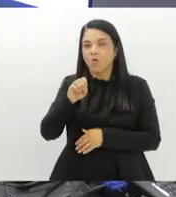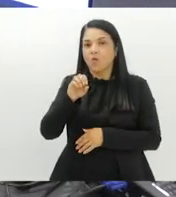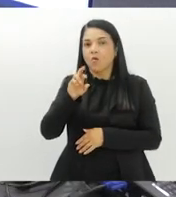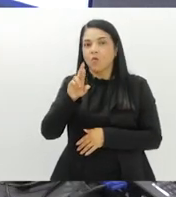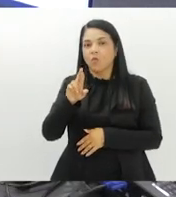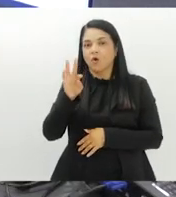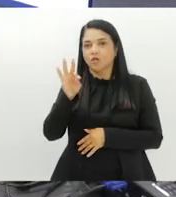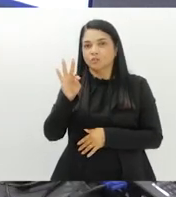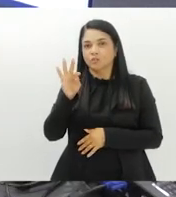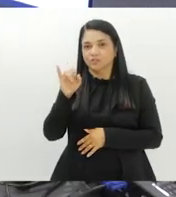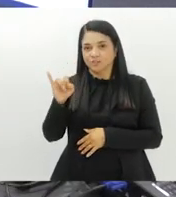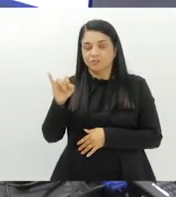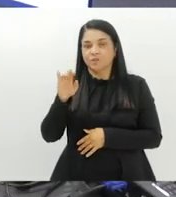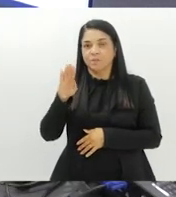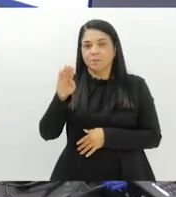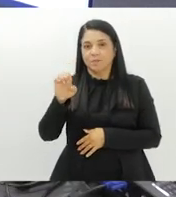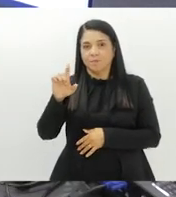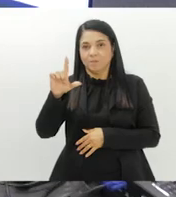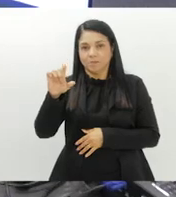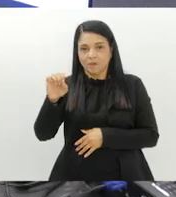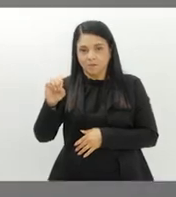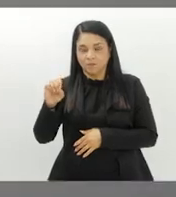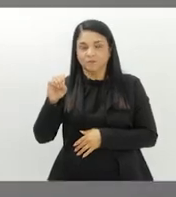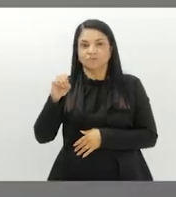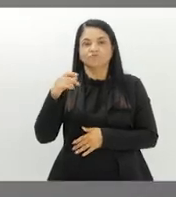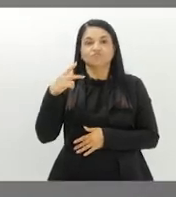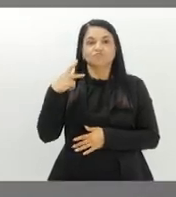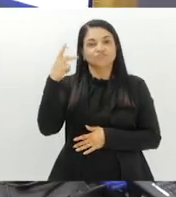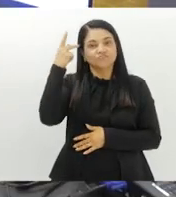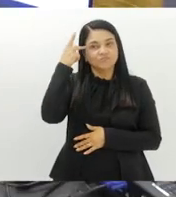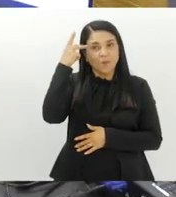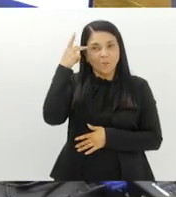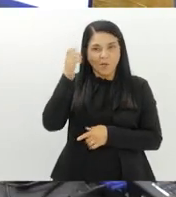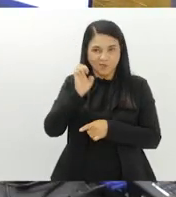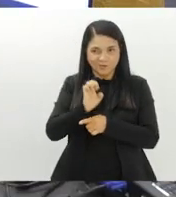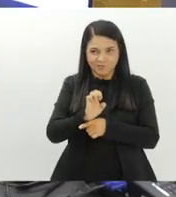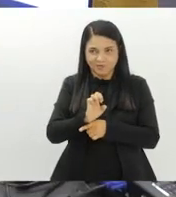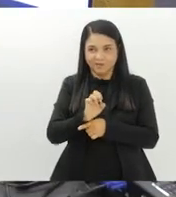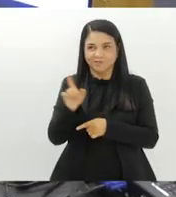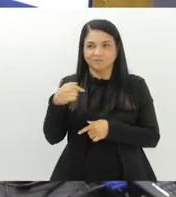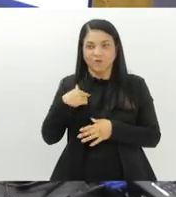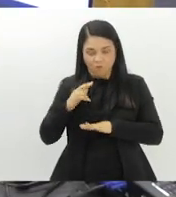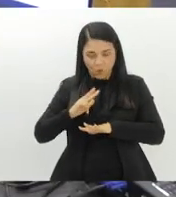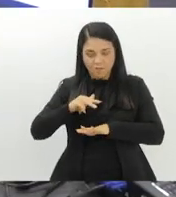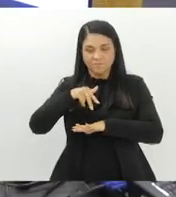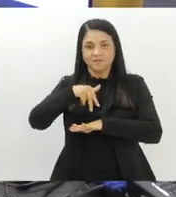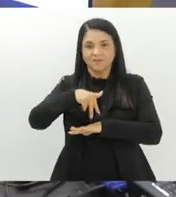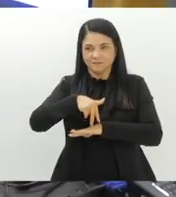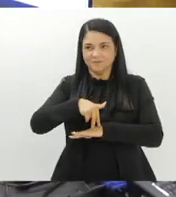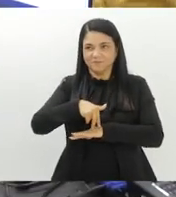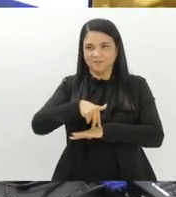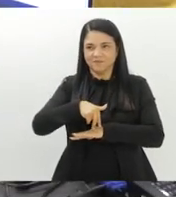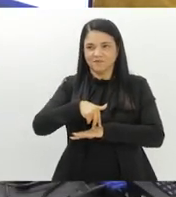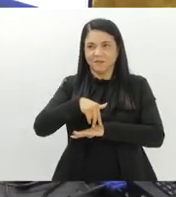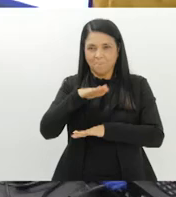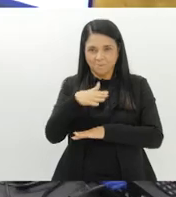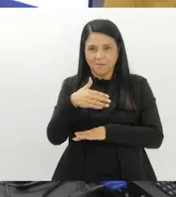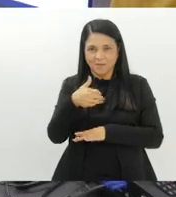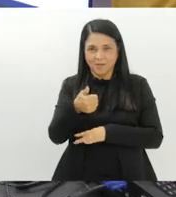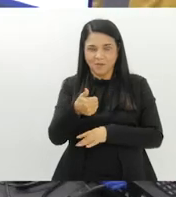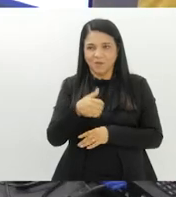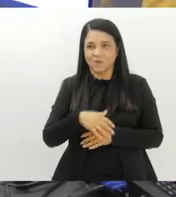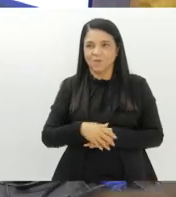Paulo. Por favor, venha compor conosco. Para esse ato, eu vou levantar também. Me empresta o microfone, acho que fica melhor, né?